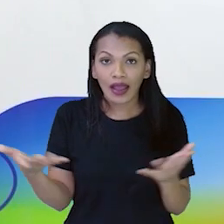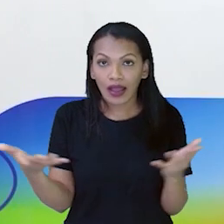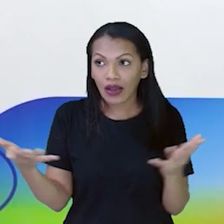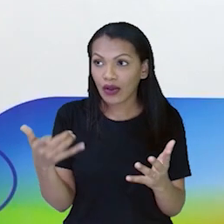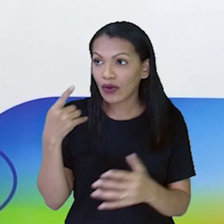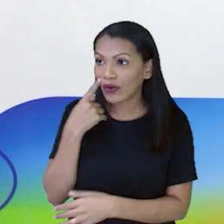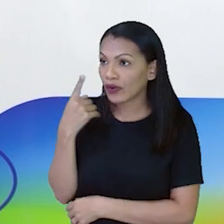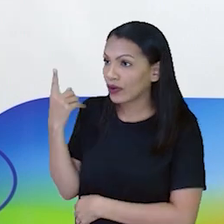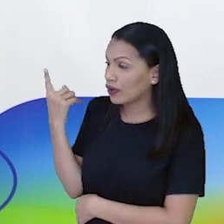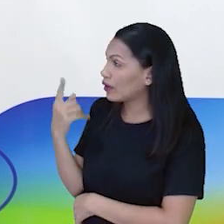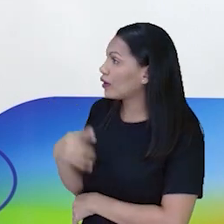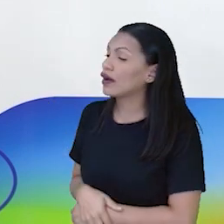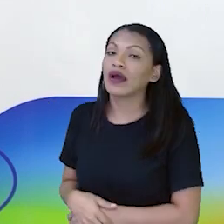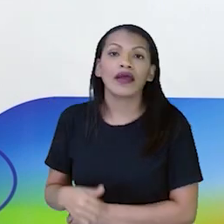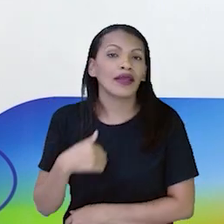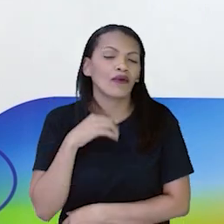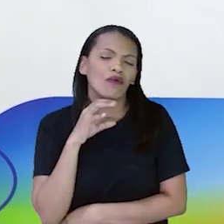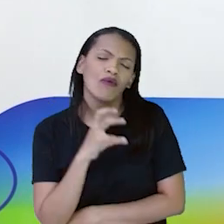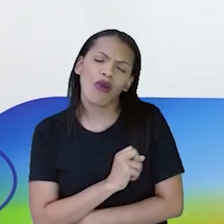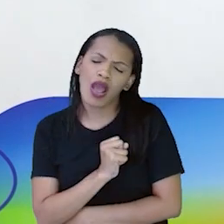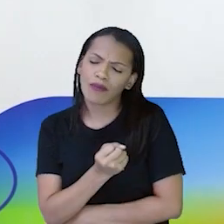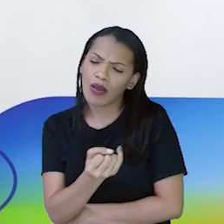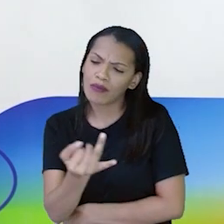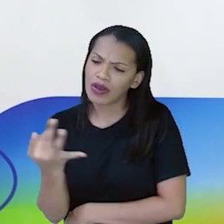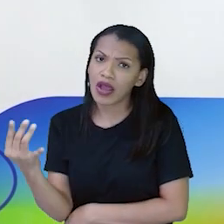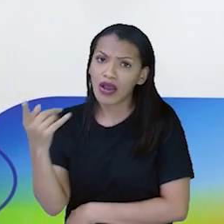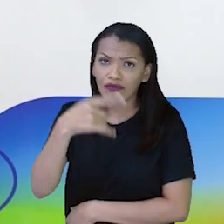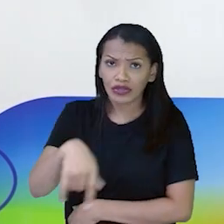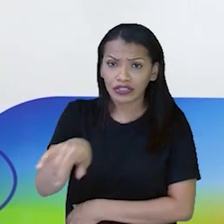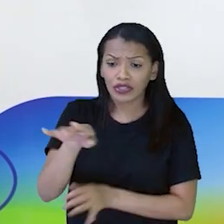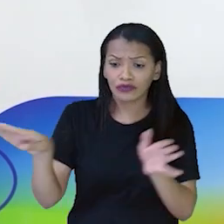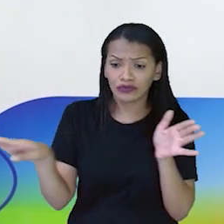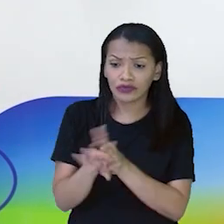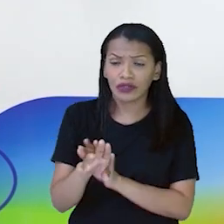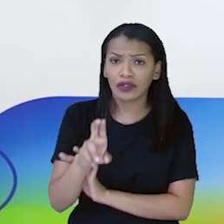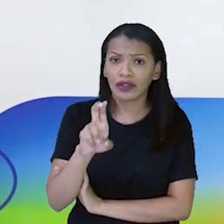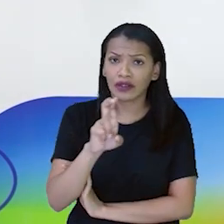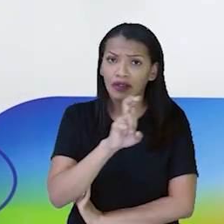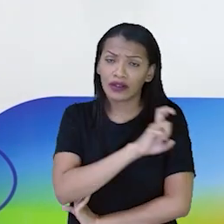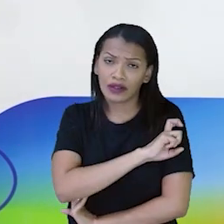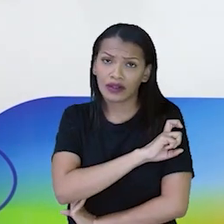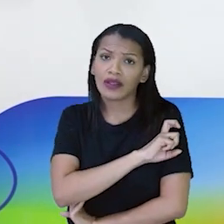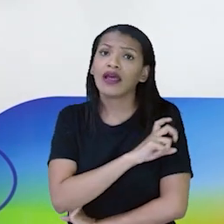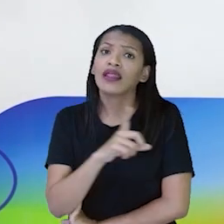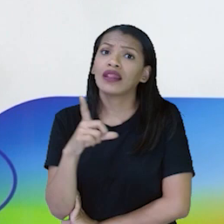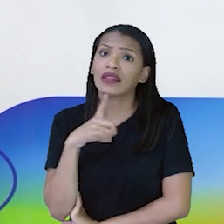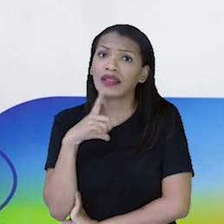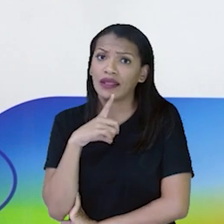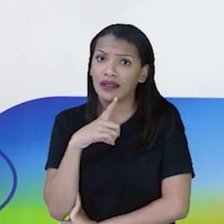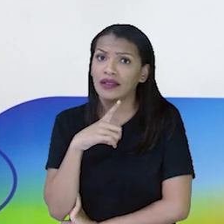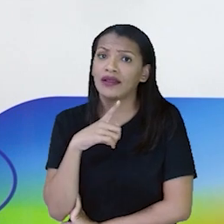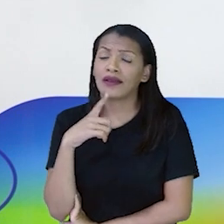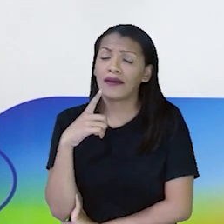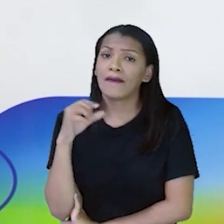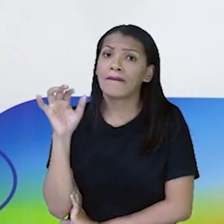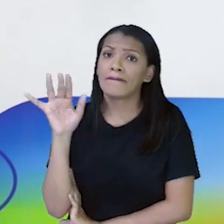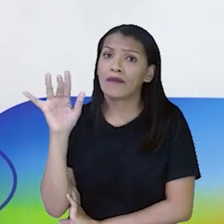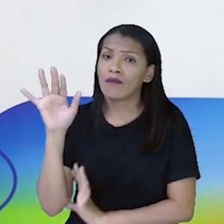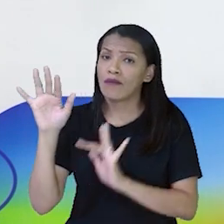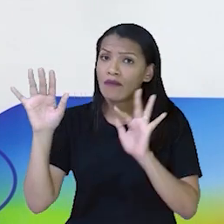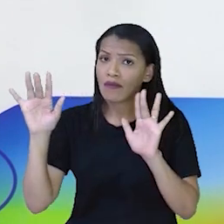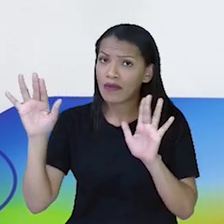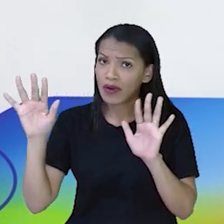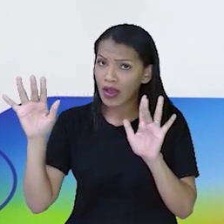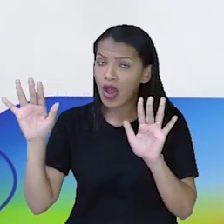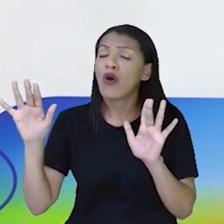dedo? Adoro contar no dedo. Vocês, quando chegam no quinto ano, vocês esquecem que tem mãos que ajudam vocês a contar. Eu tinha estudantes